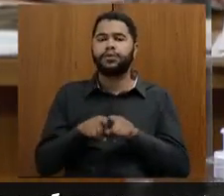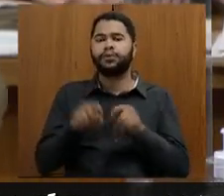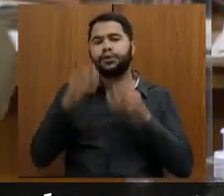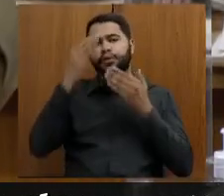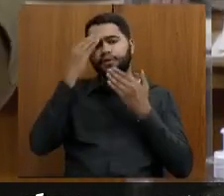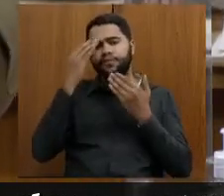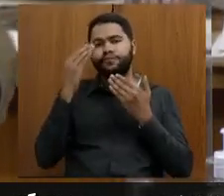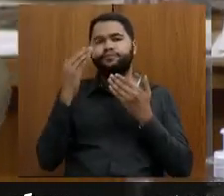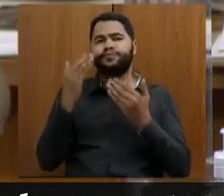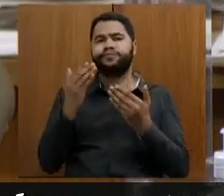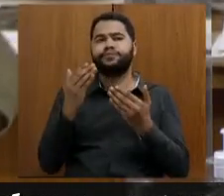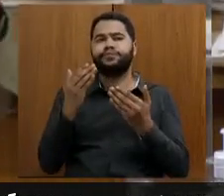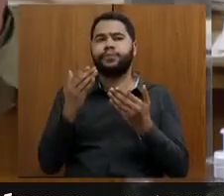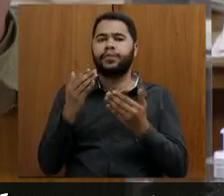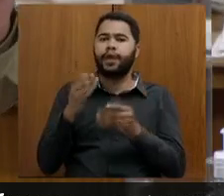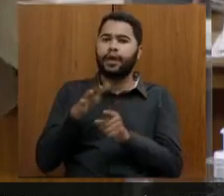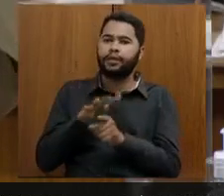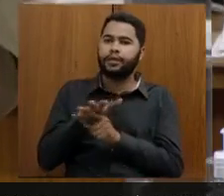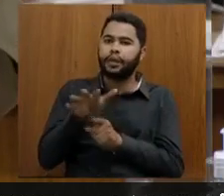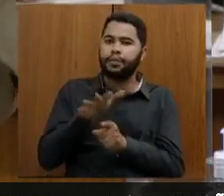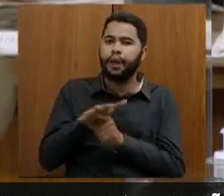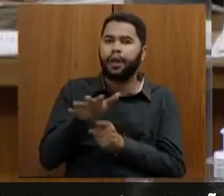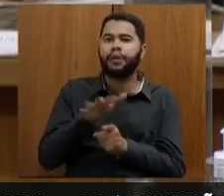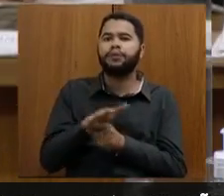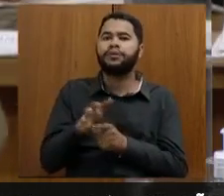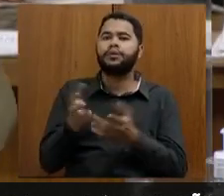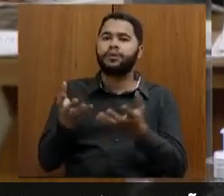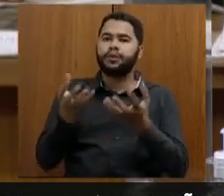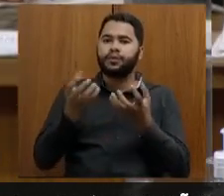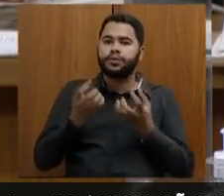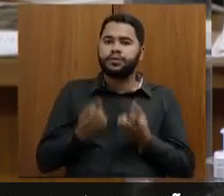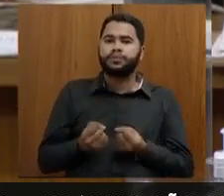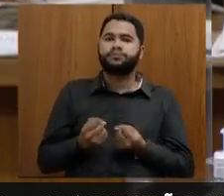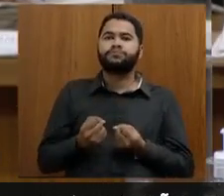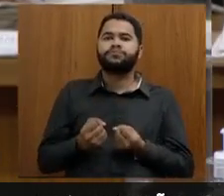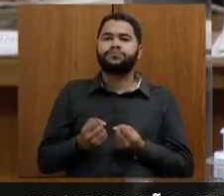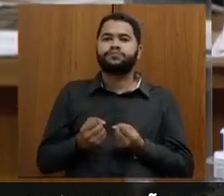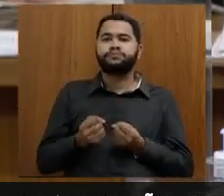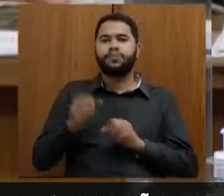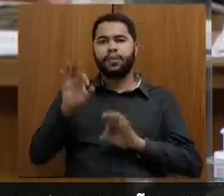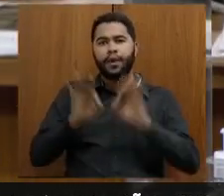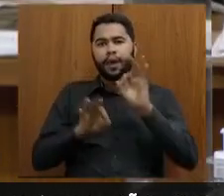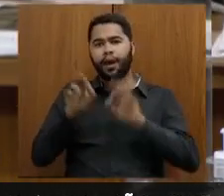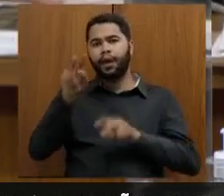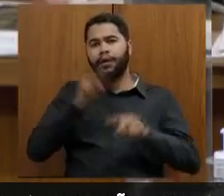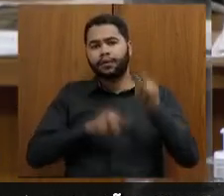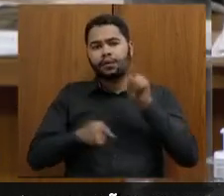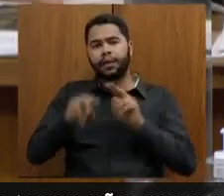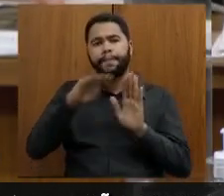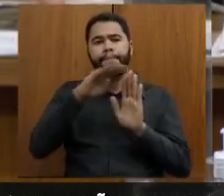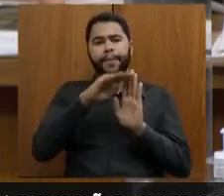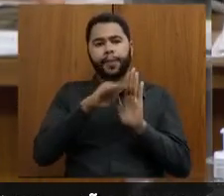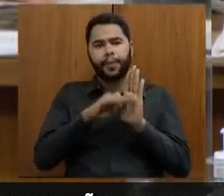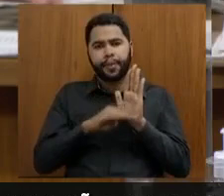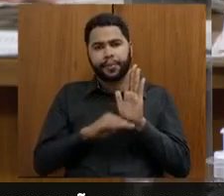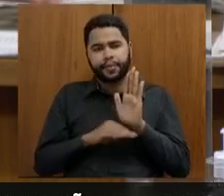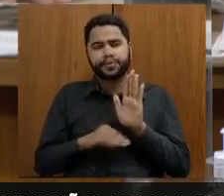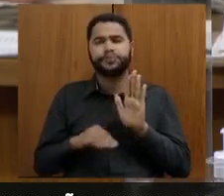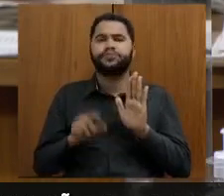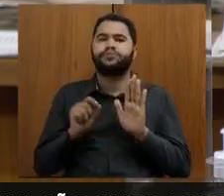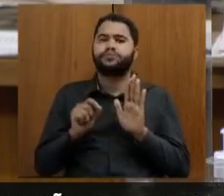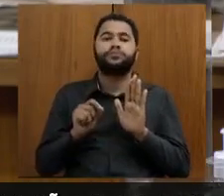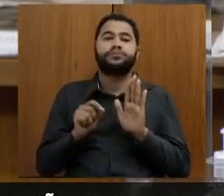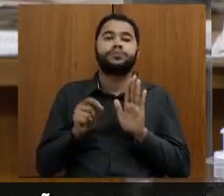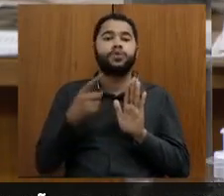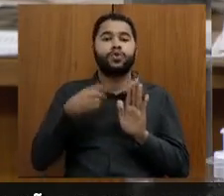é grátis português chega às demandas lá a gente recebe recepciono faz análise dentro dos nossos critérios né que é